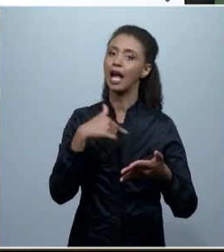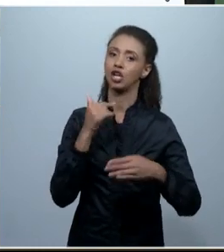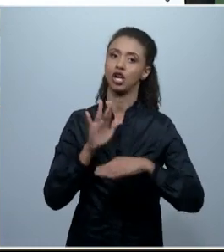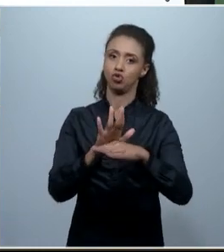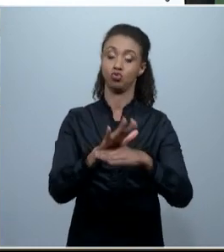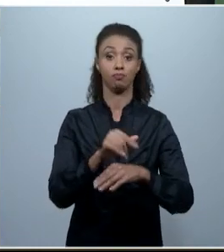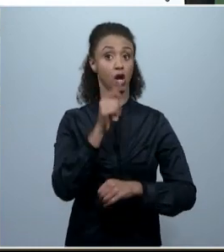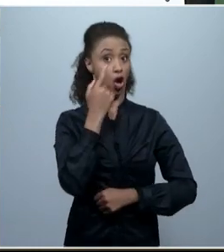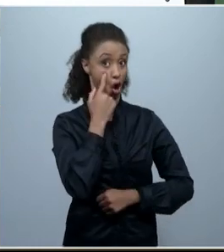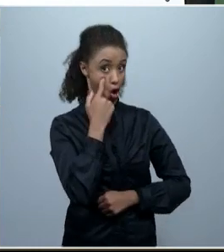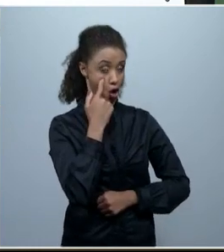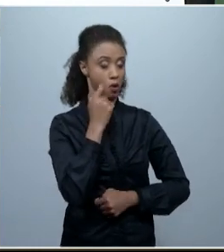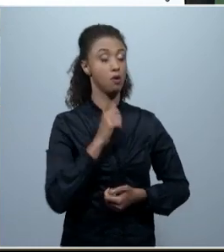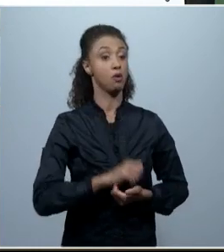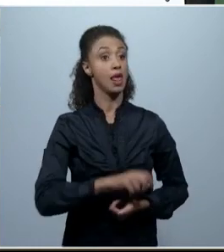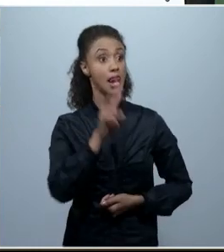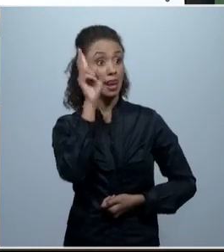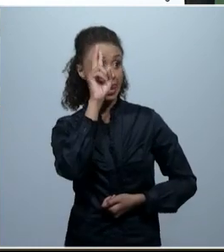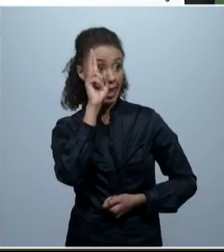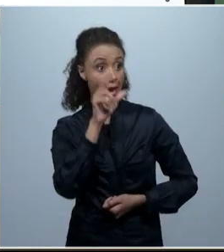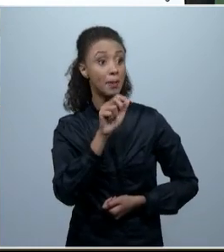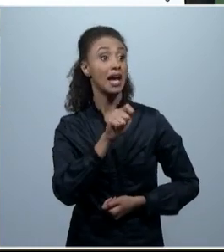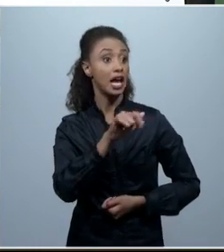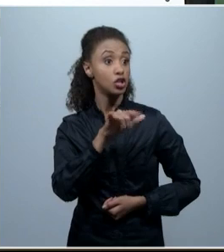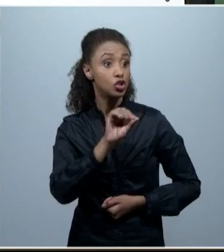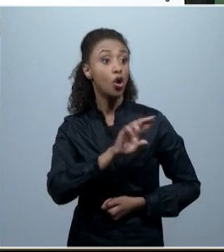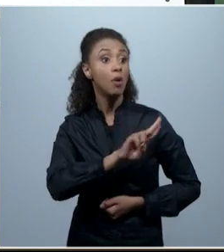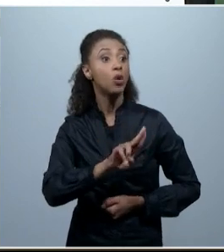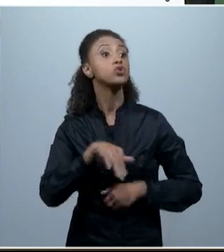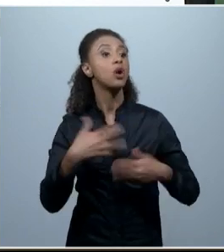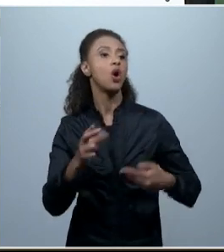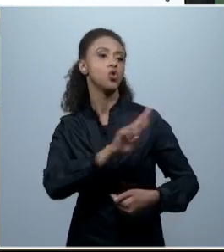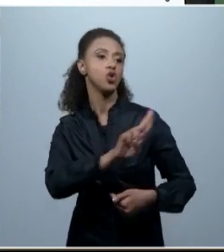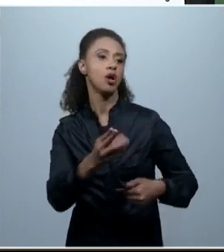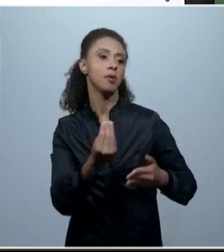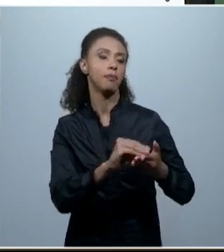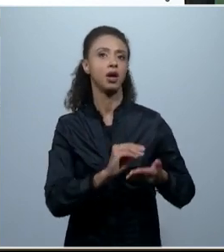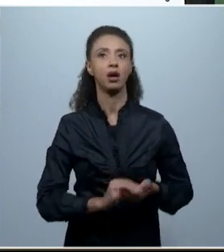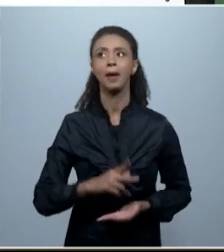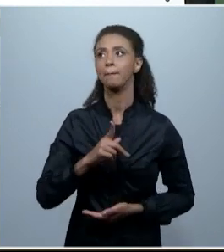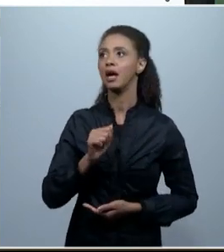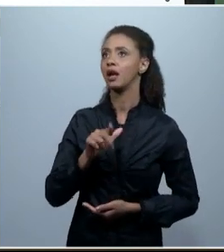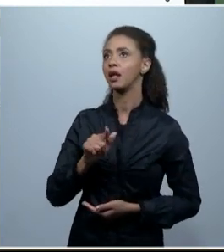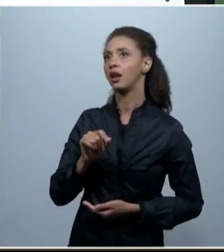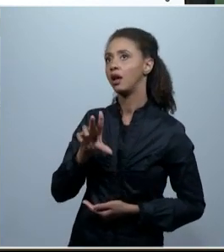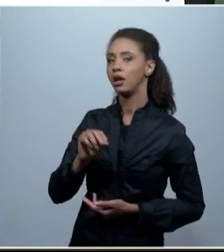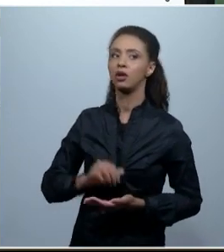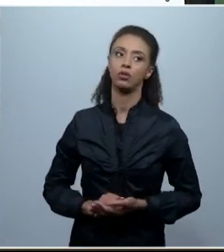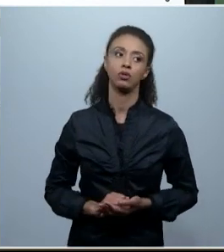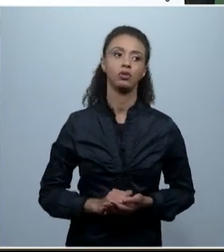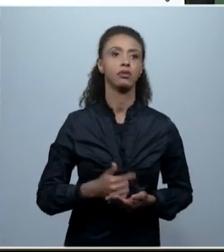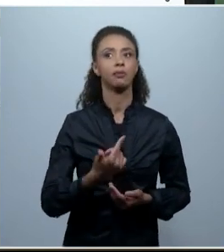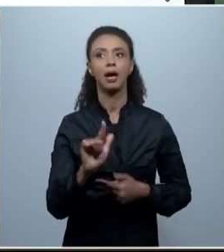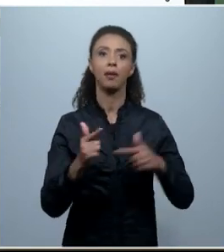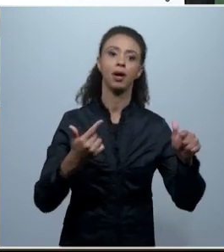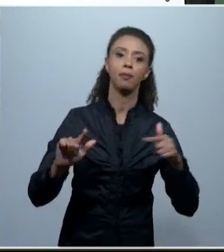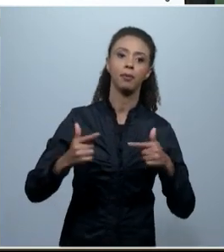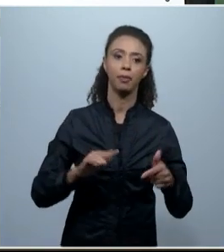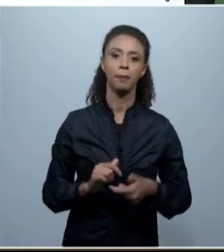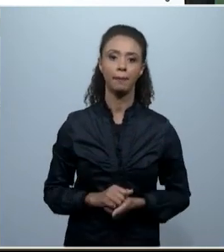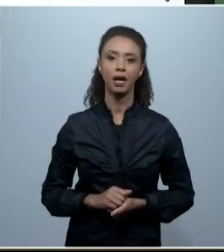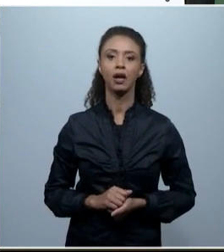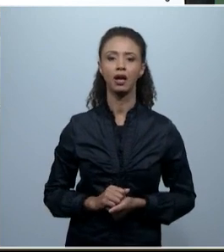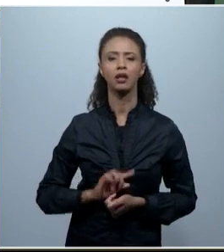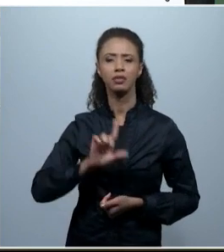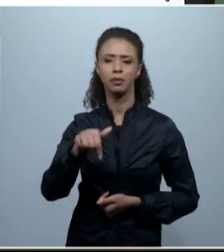olhe lembra de usar nesse exercício axioma tal uso axioma das paralelas uso a que chama de pachi vamos fazer um exercício com a soma de